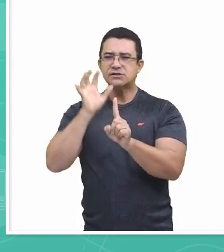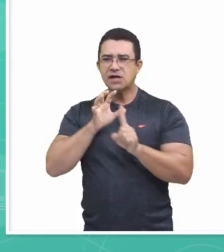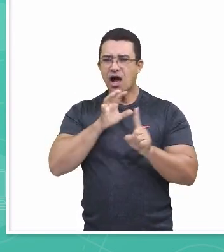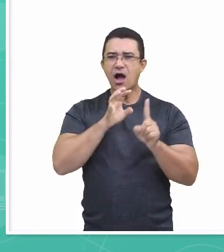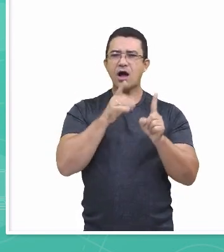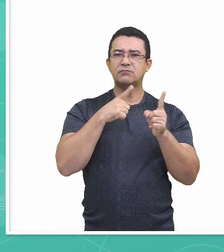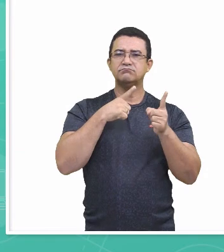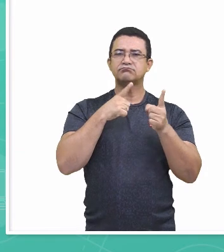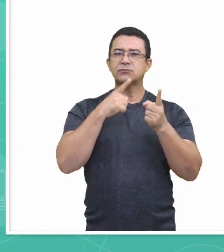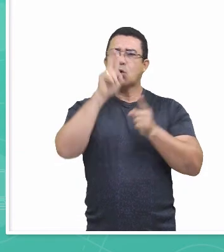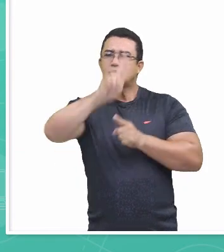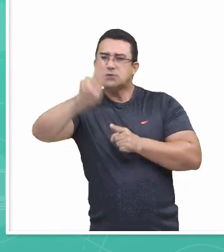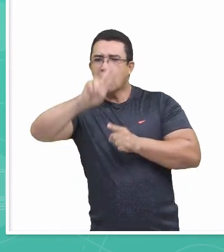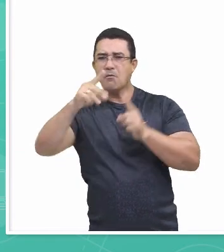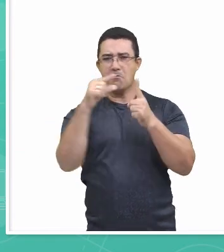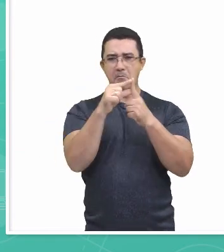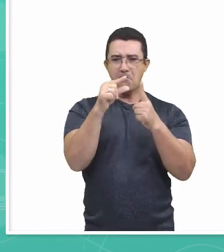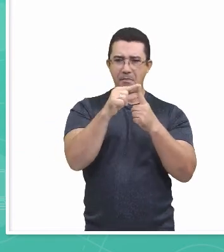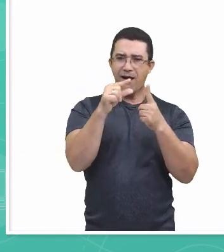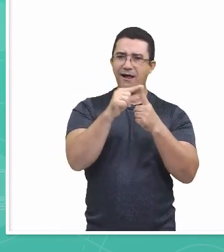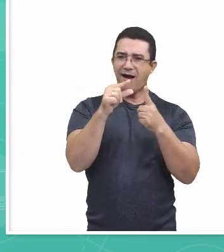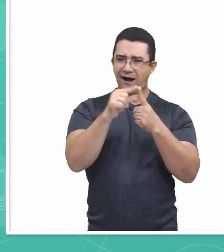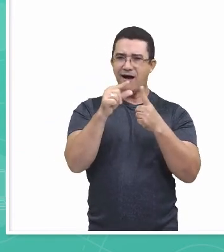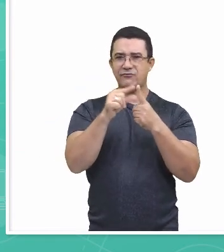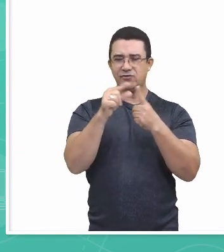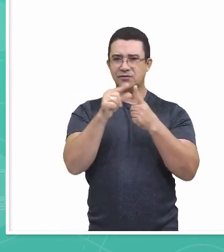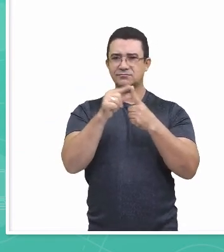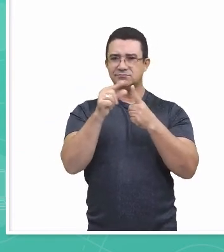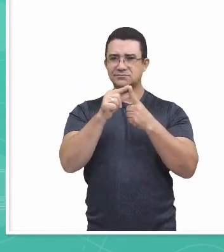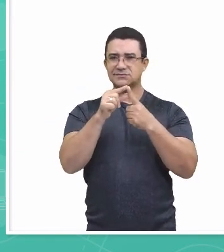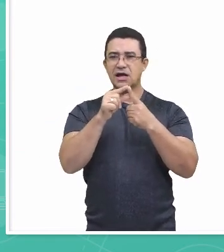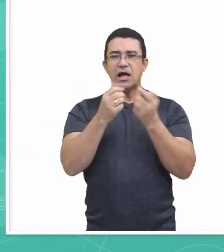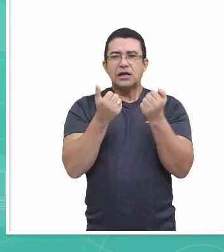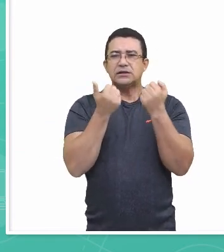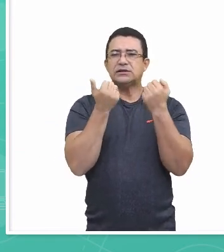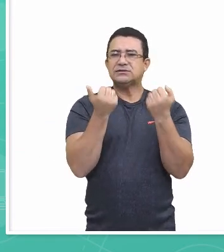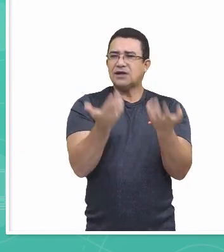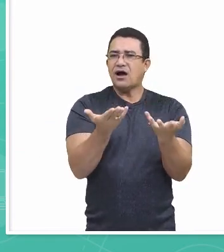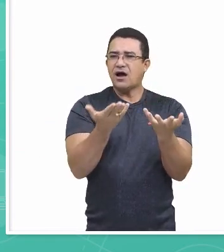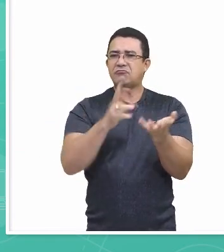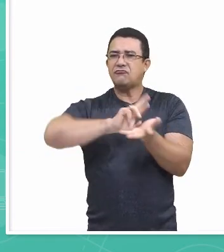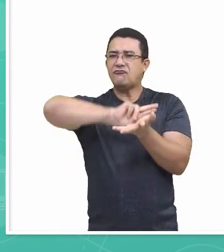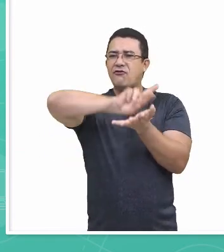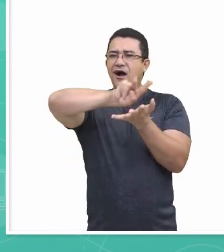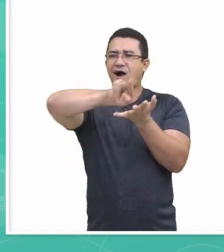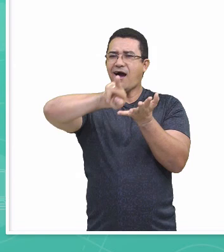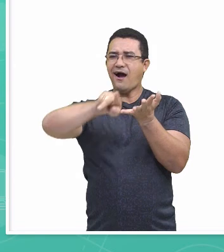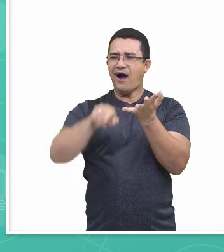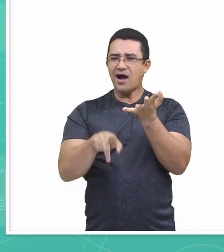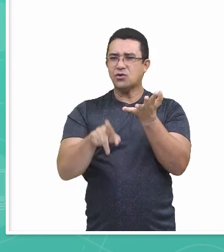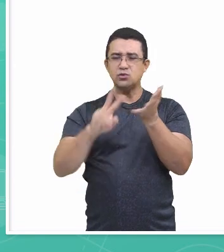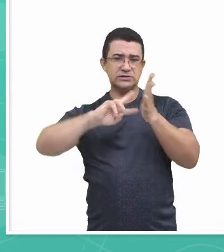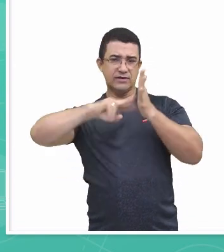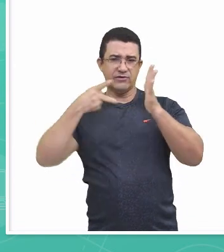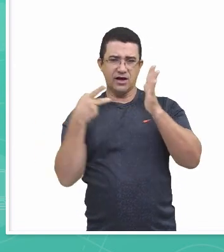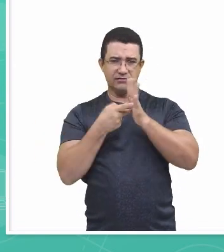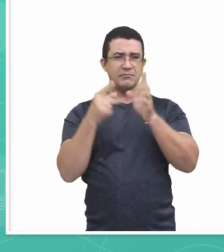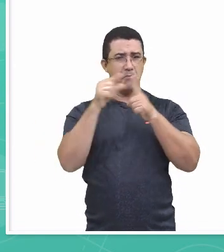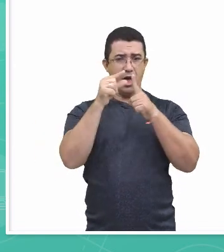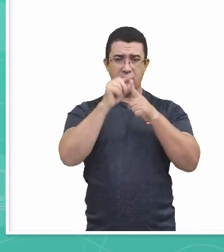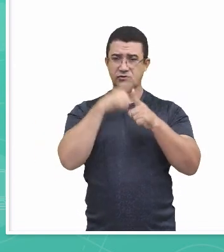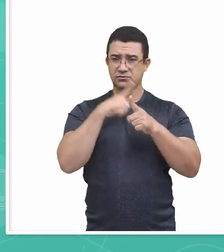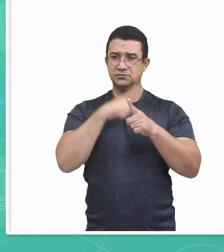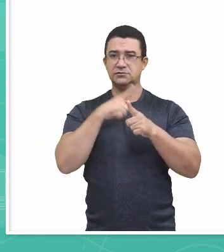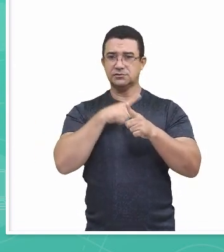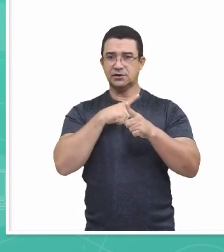quê? Das palavras, né, das polissemias, dos vários sentidos que as palavras trazem. Falamos aqui sobre